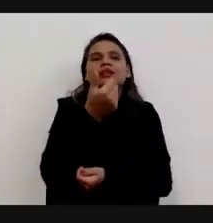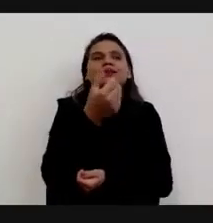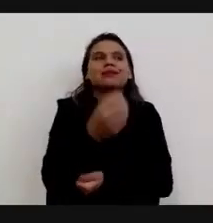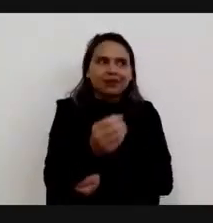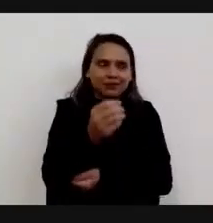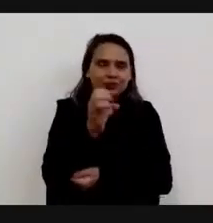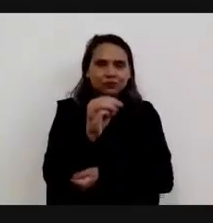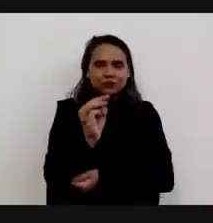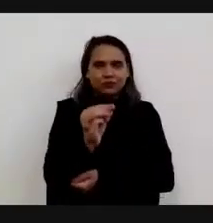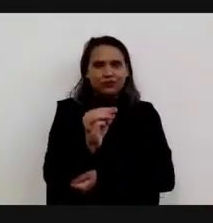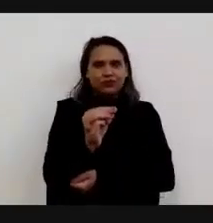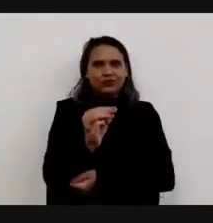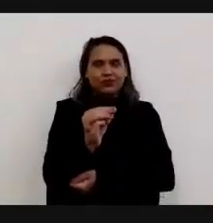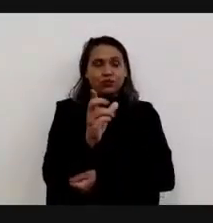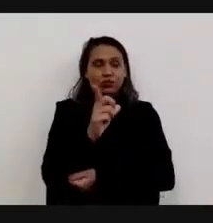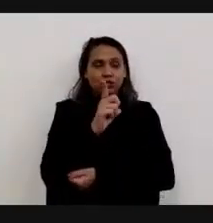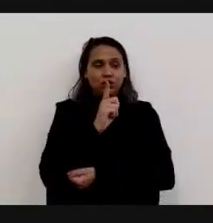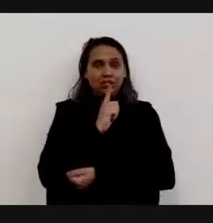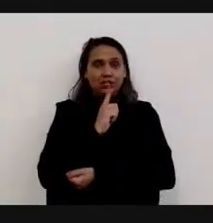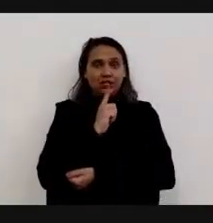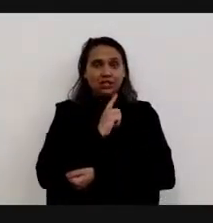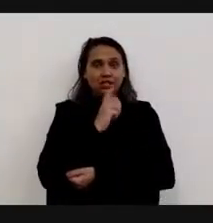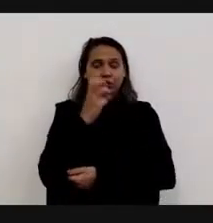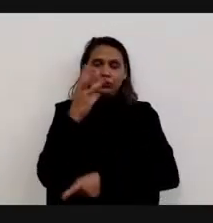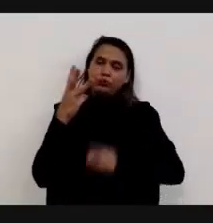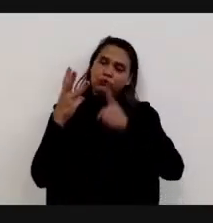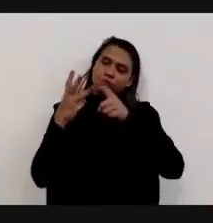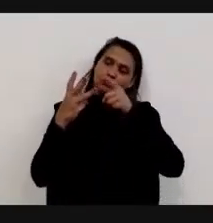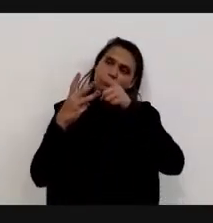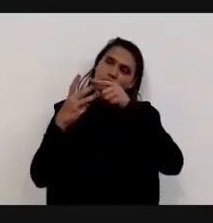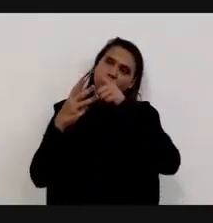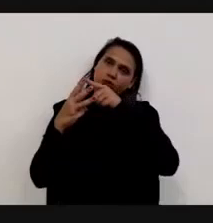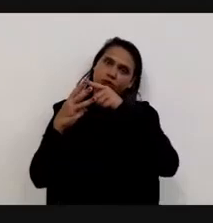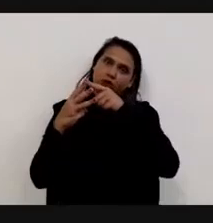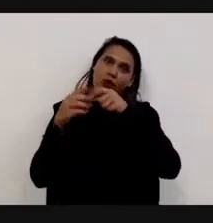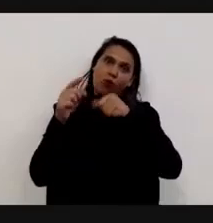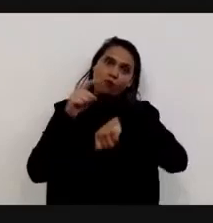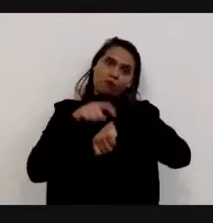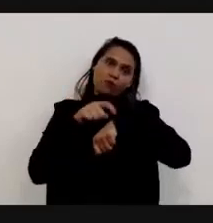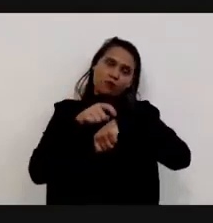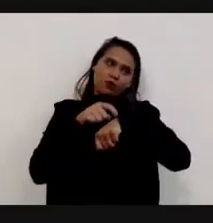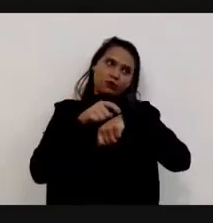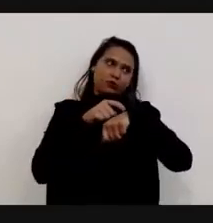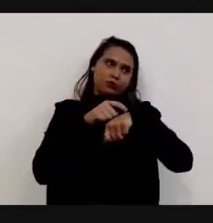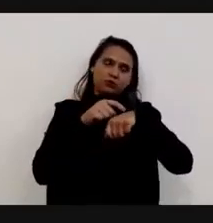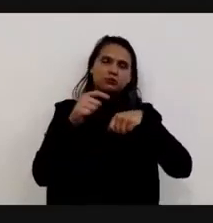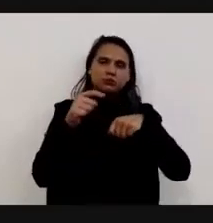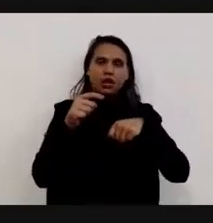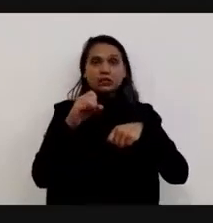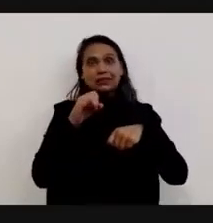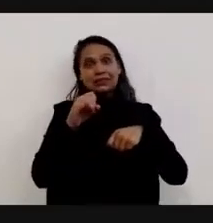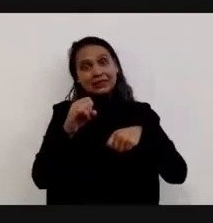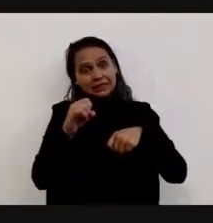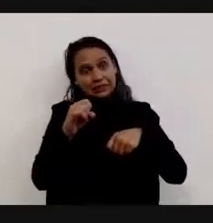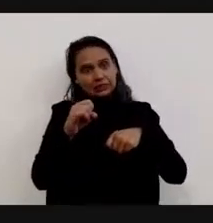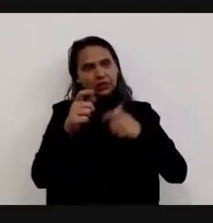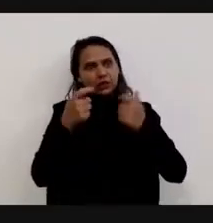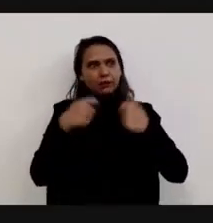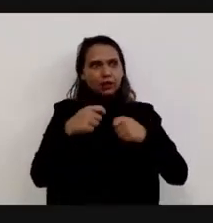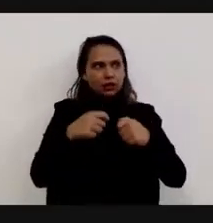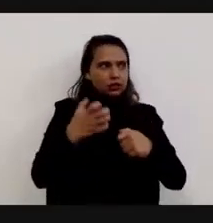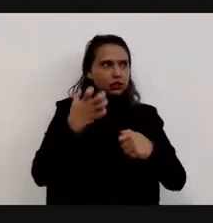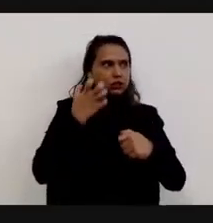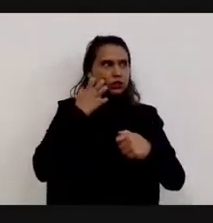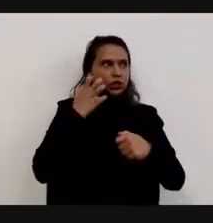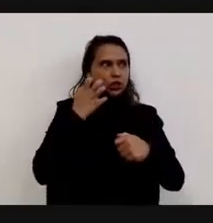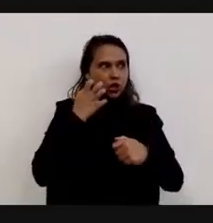celular. Eu, por exemplo, tenho 3, 4 horários durante o dia que eu vou e vejo o celular, a não ser que eu esteja realmente pendente de alguma coisa que precisa